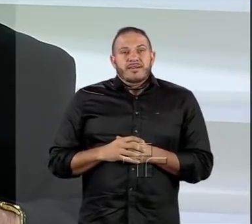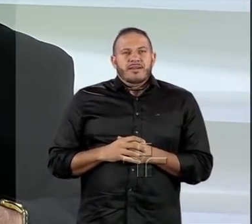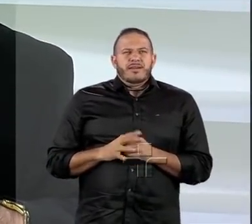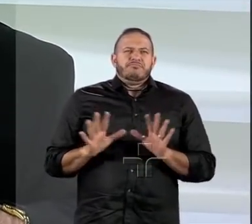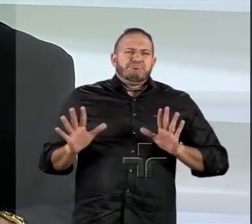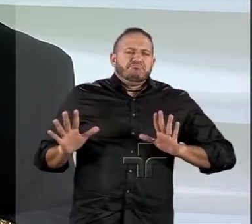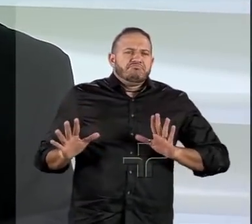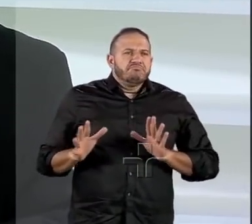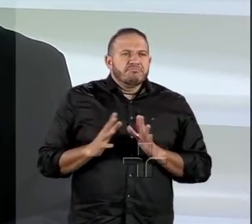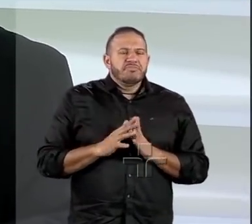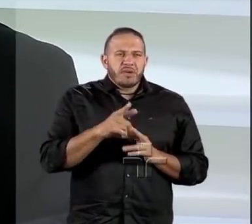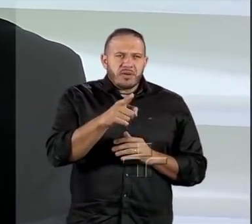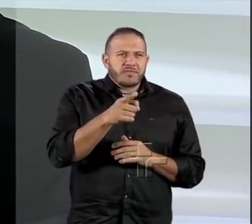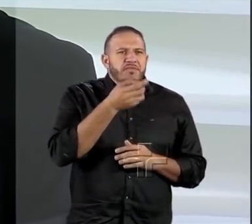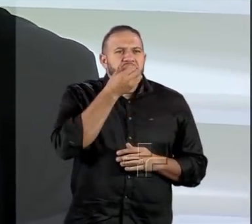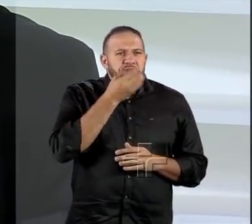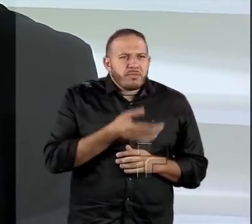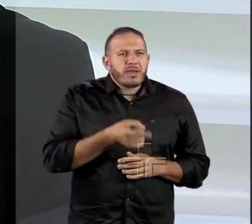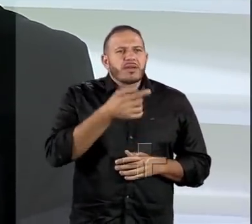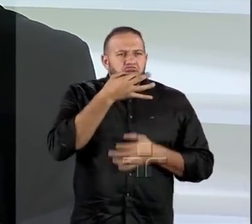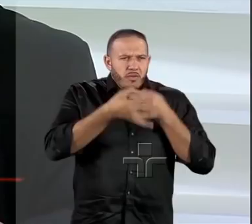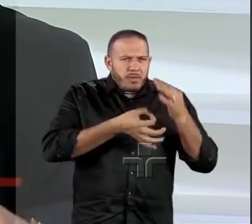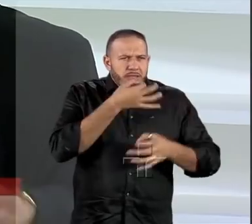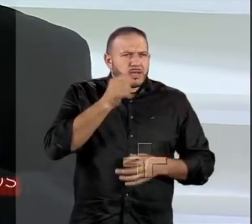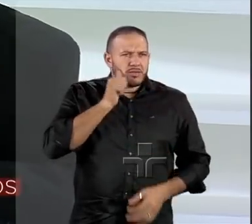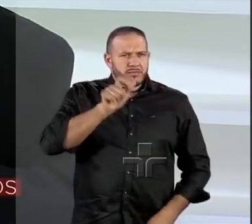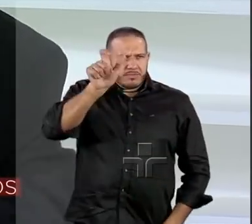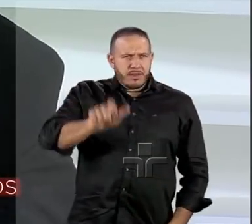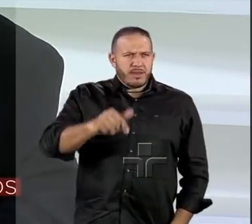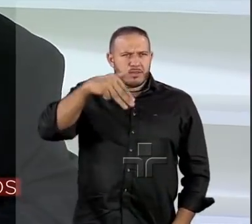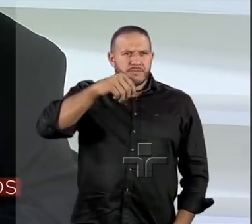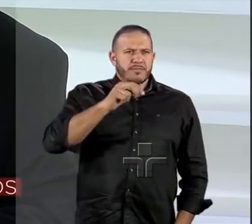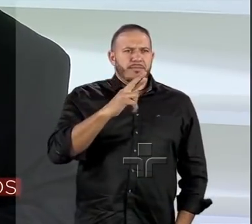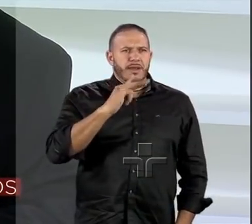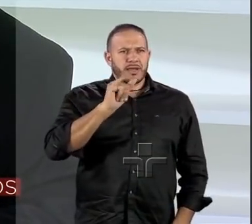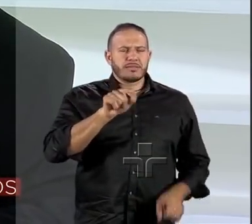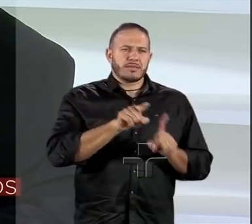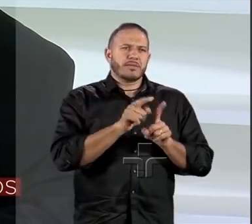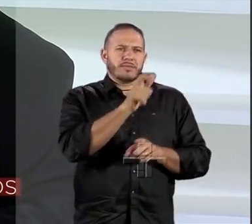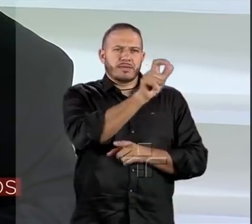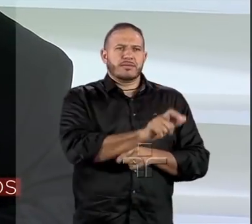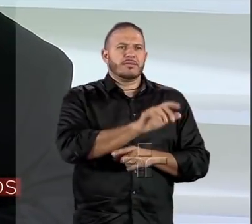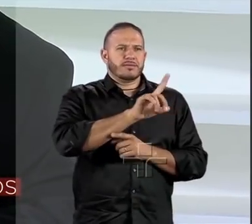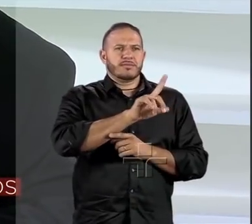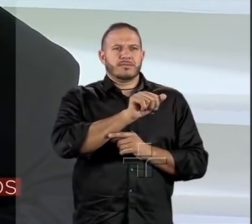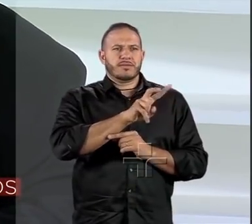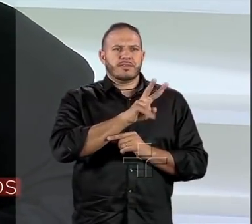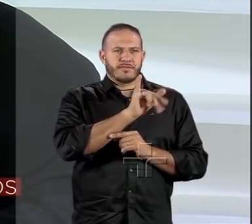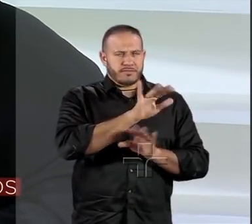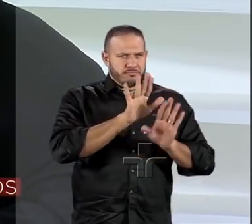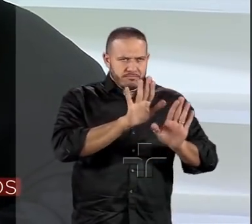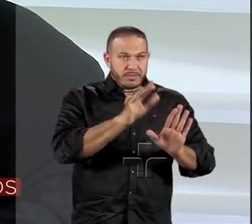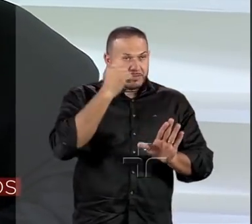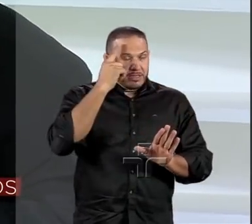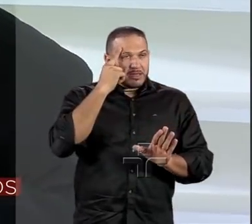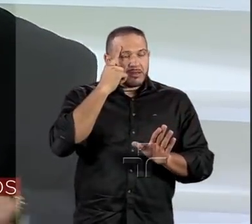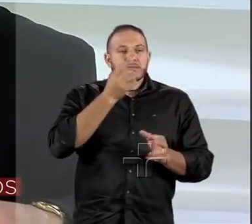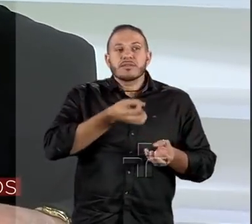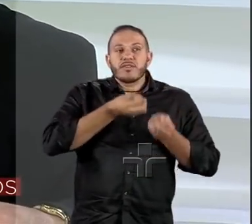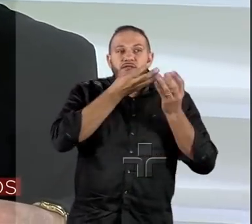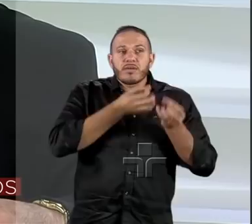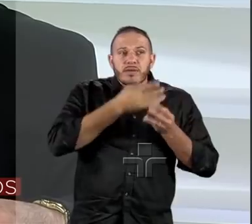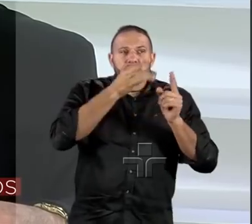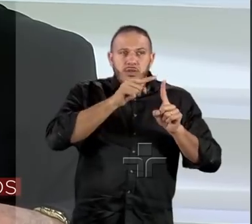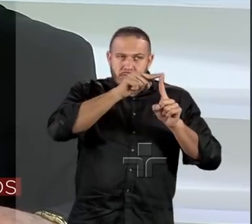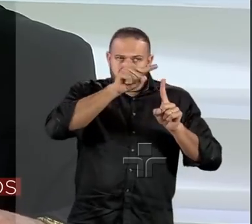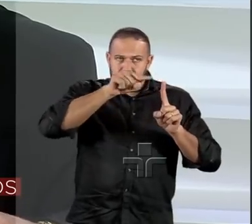muito bem falado pela Márcia e pelo Davi. Eu acho que nós temos que pensar o seguinte: os dados do Banco Mundial mostram